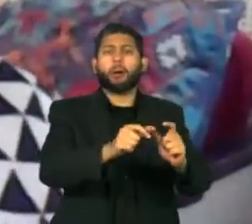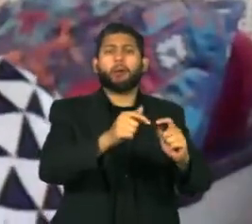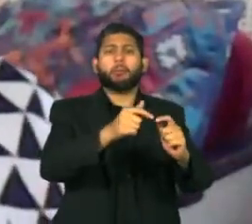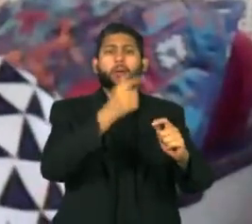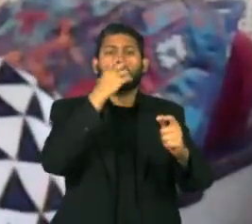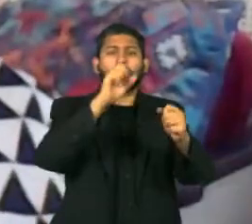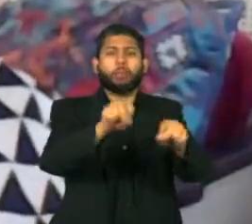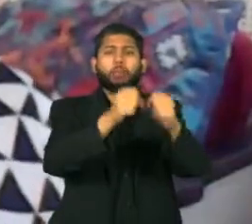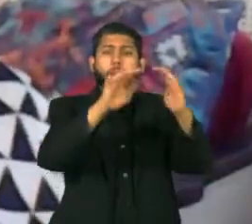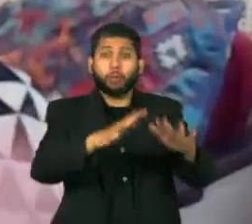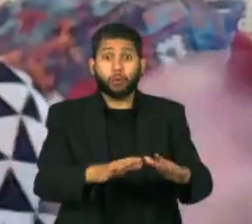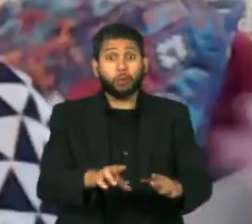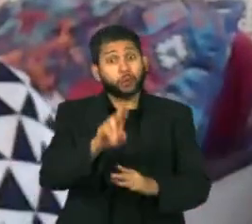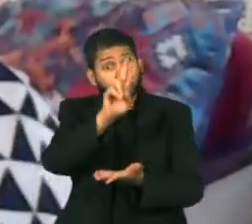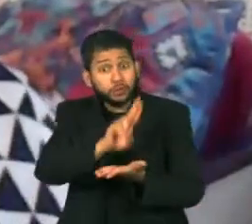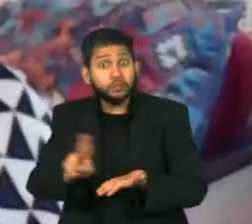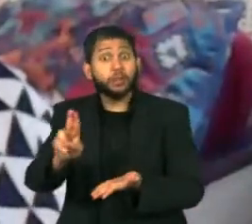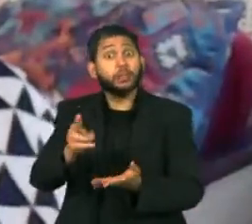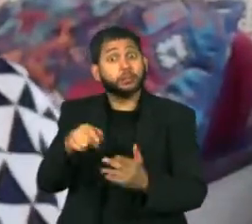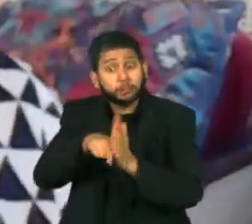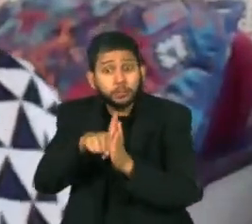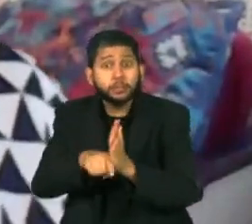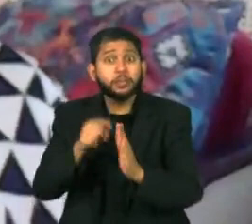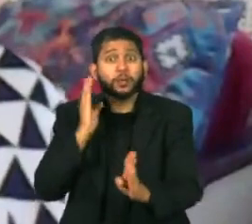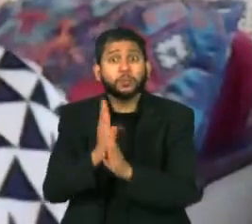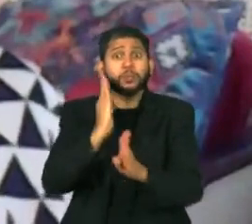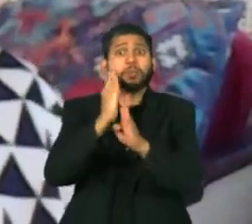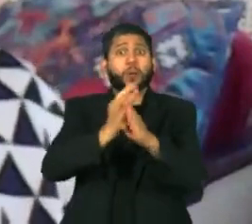produz conhecimento, das instituições